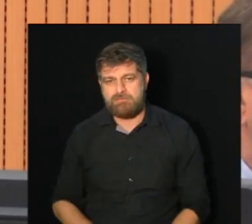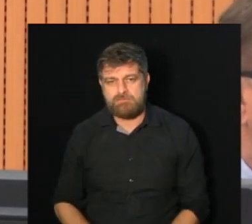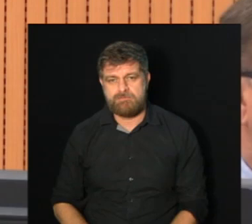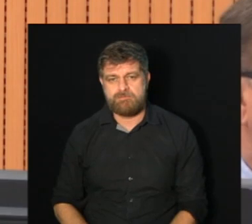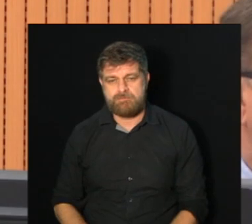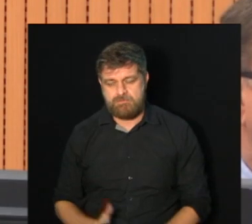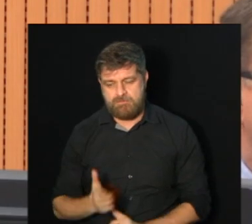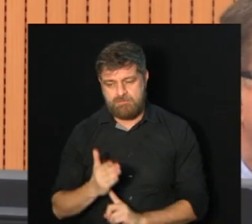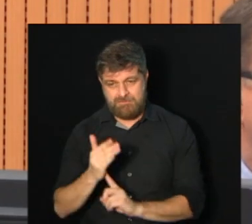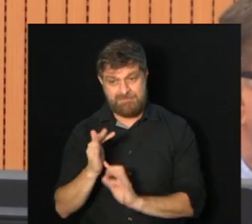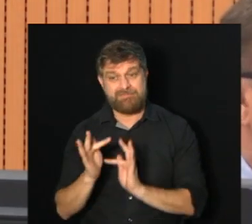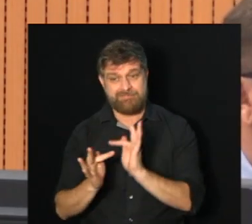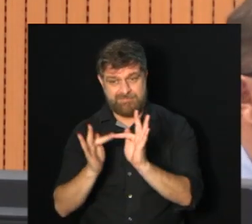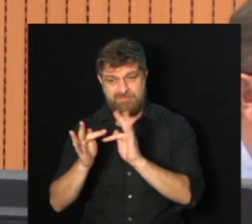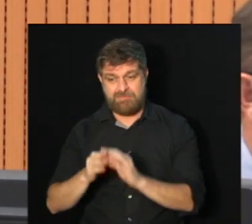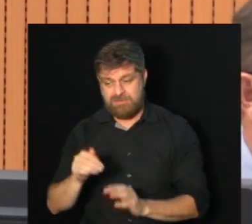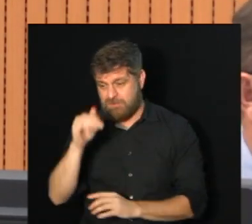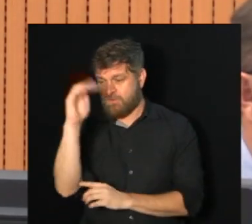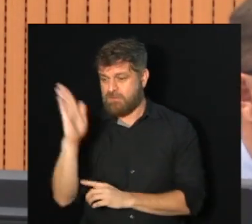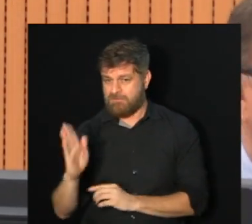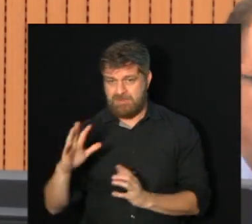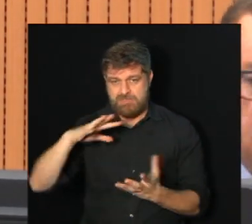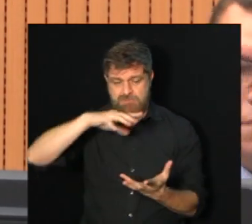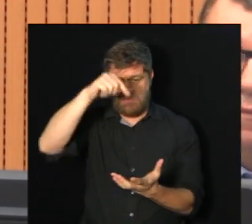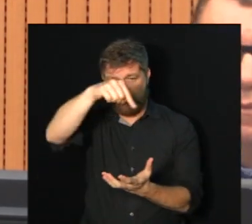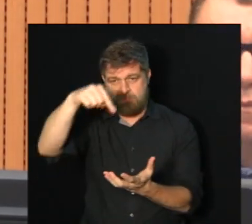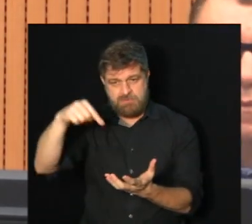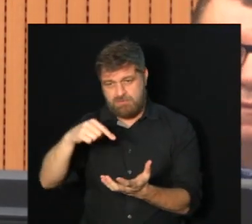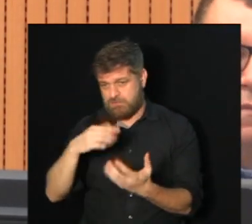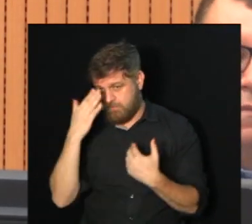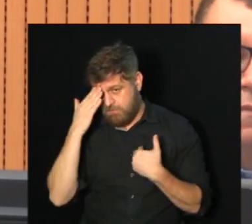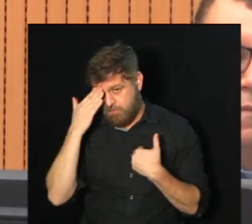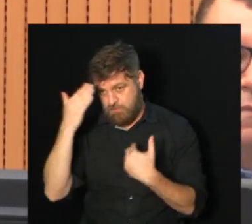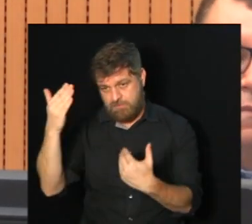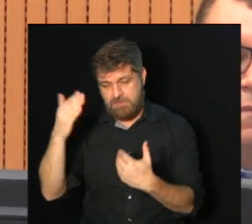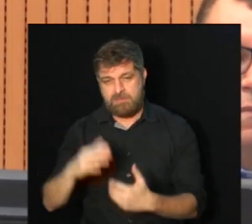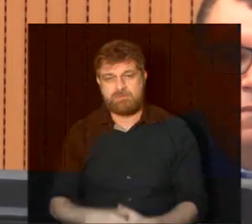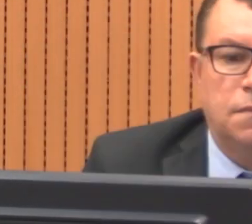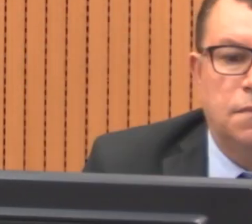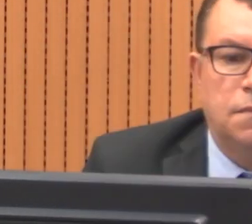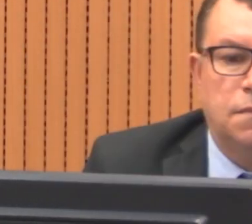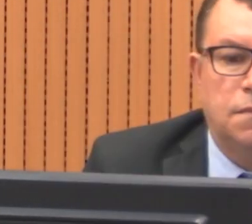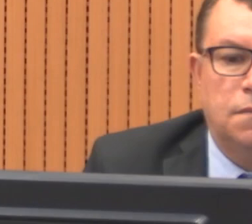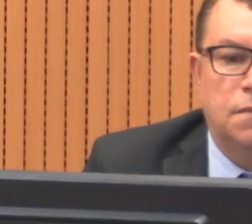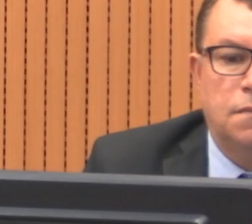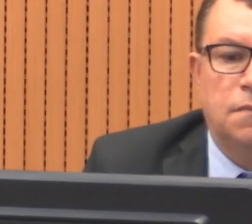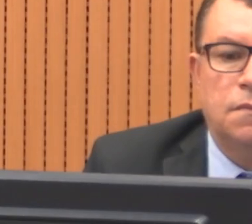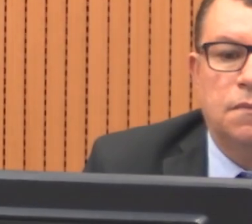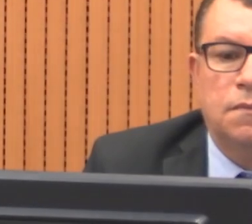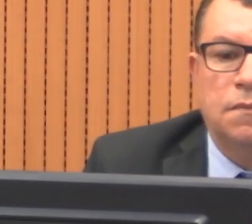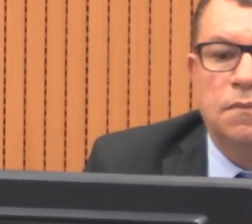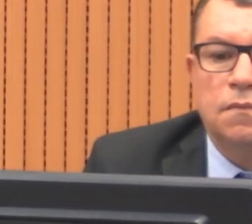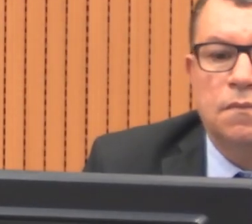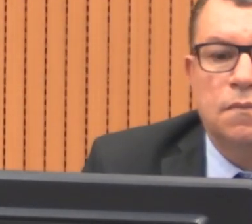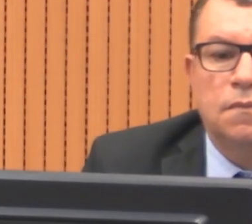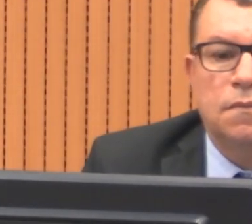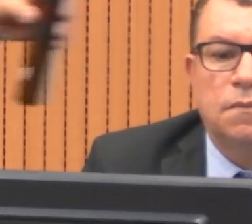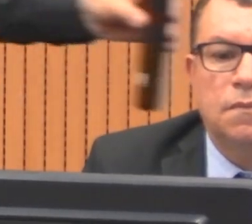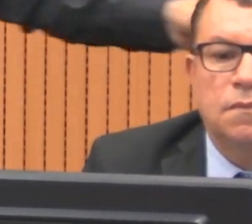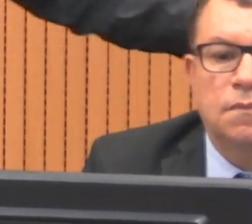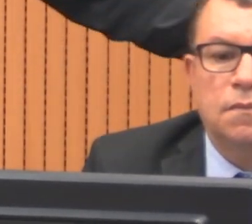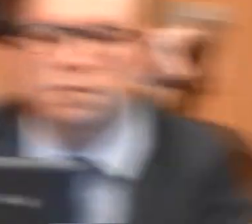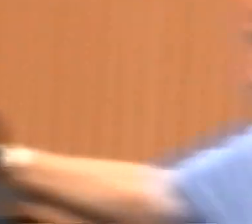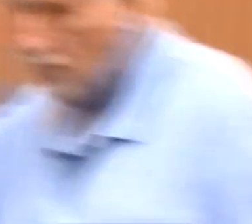dos radioamadores aí no Brasil e no mundo todo. Ok? Muito obrigado. Obrigado, Fábio. Quero agradecer a presença do vereador